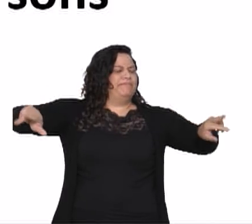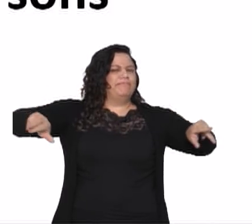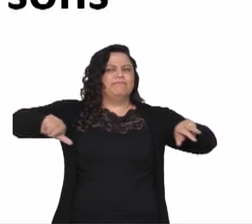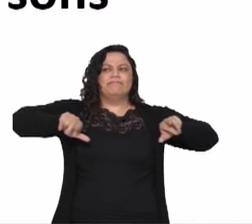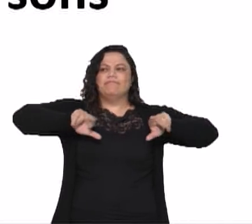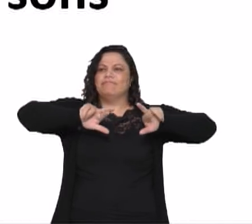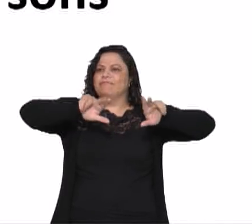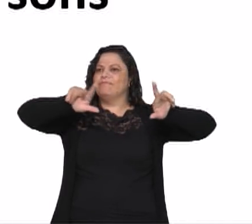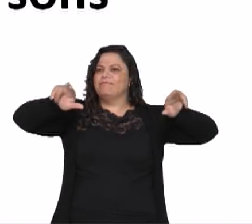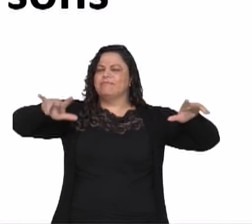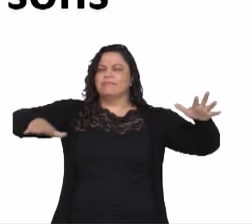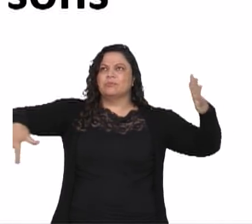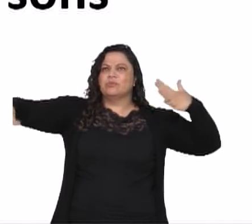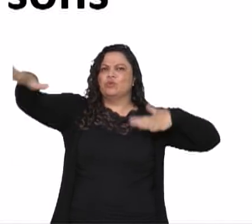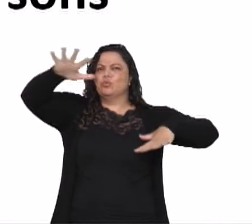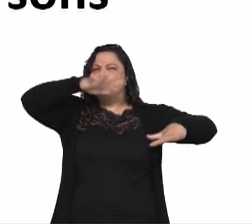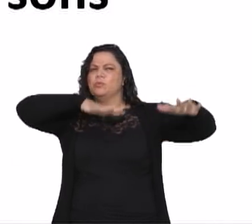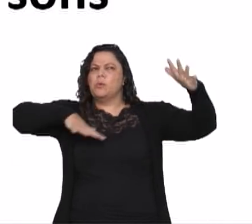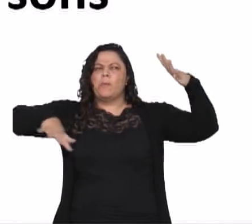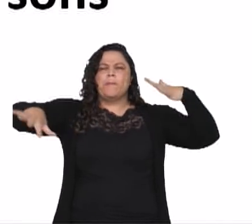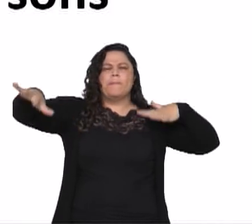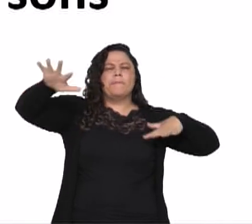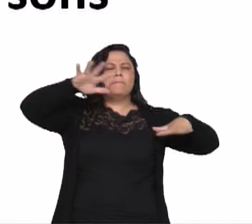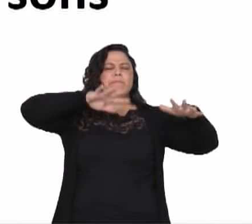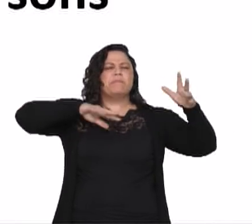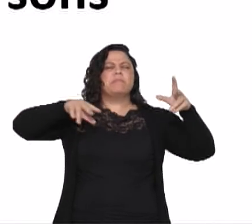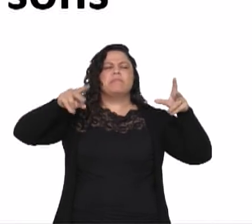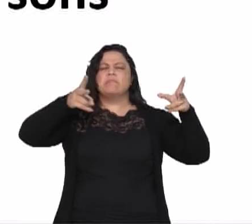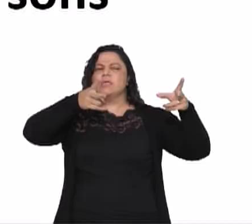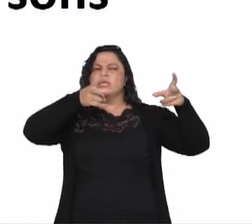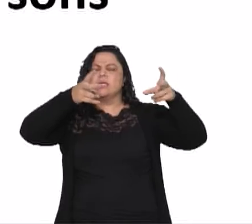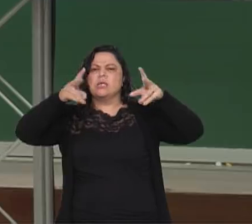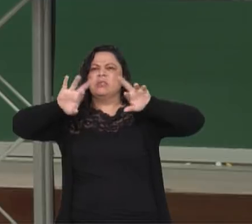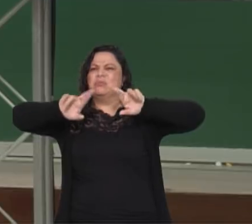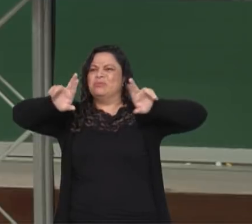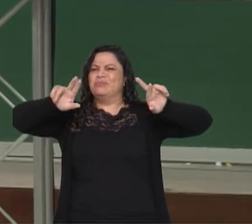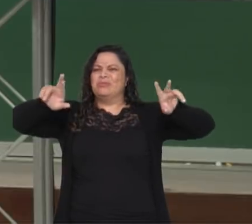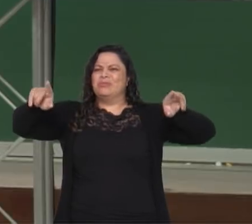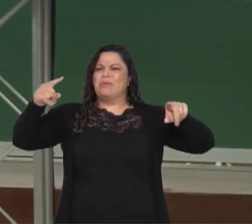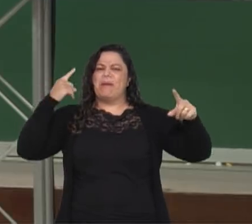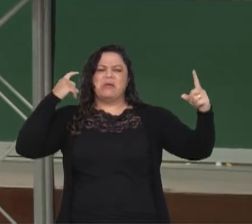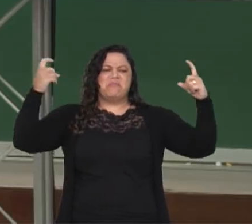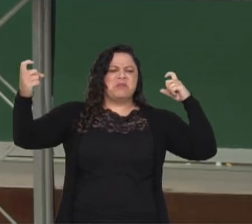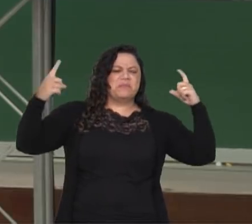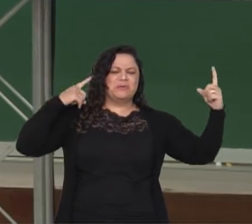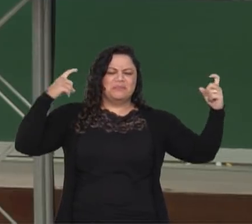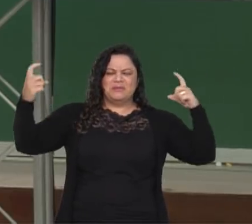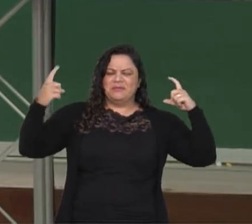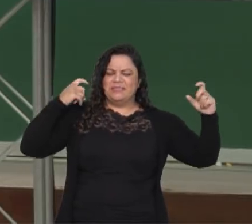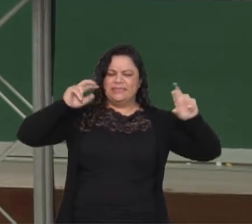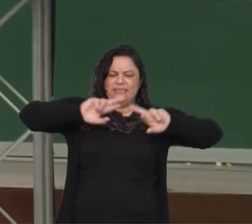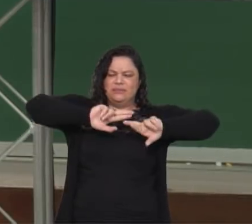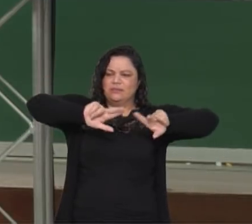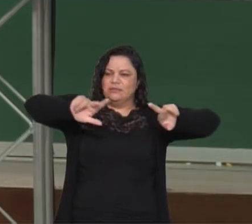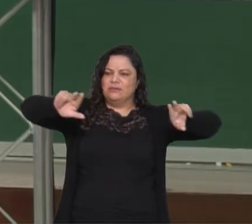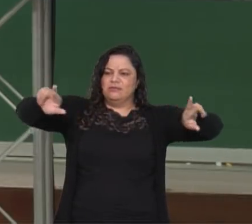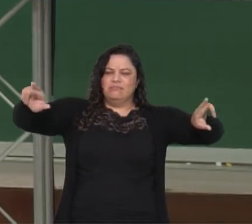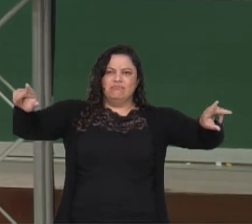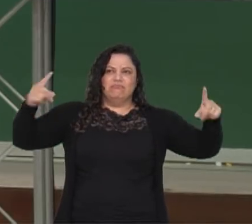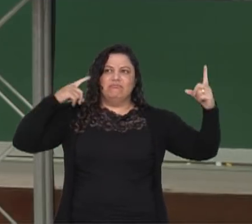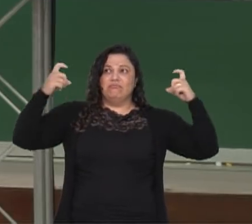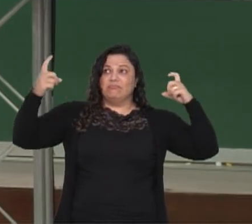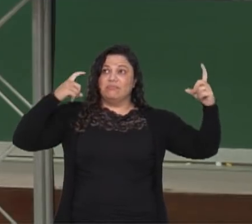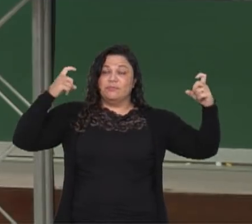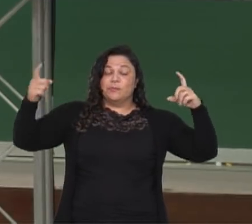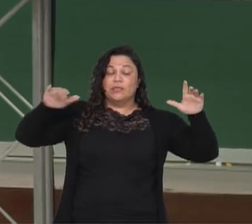sons variados ocorrendo, é só prestar atenção. E eles estão ocorrendo ao mesmo tempo. Cada onda a seguir representa um